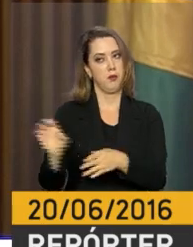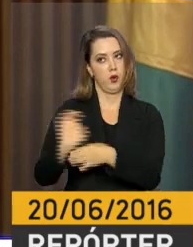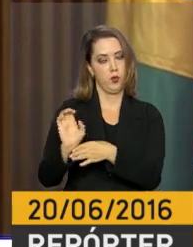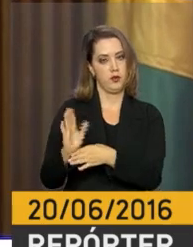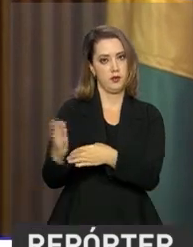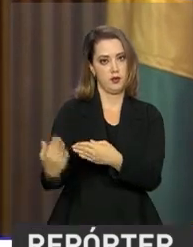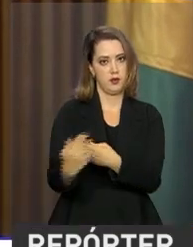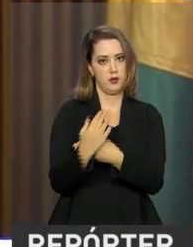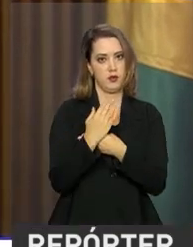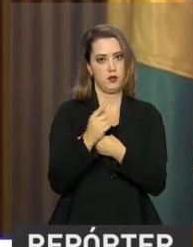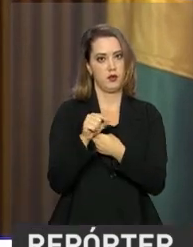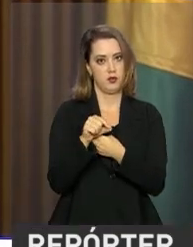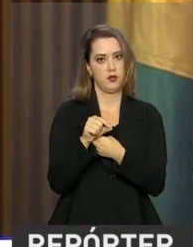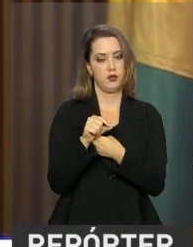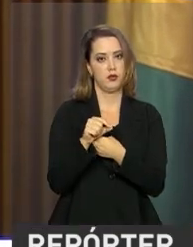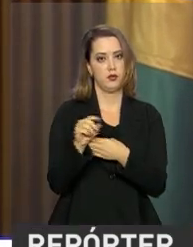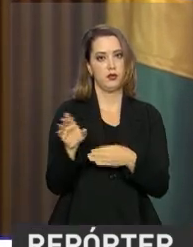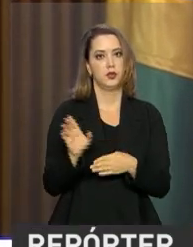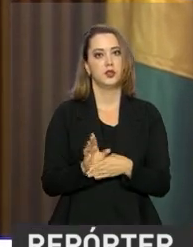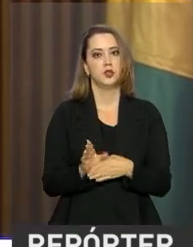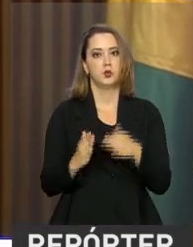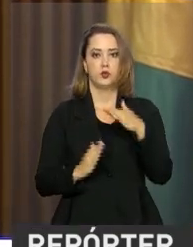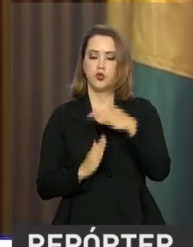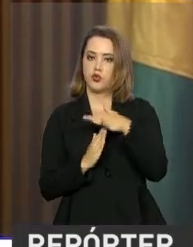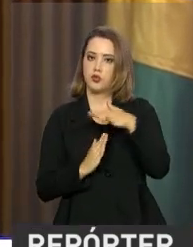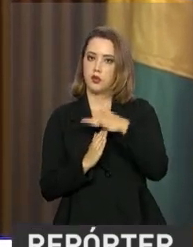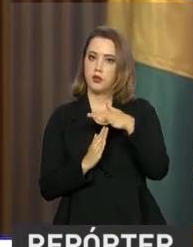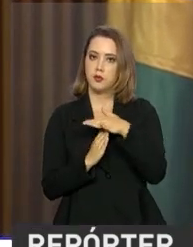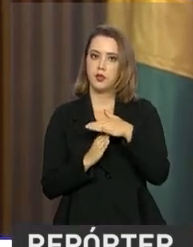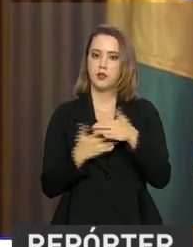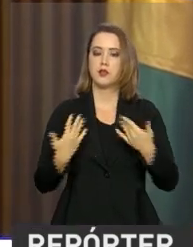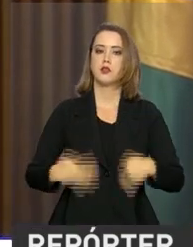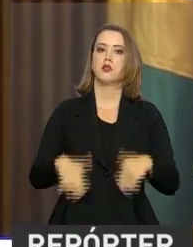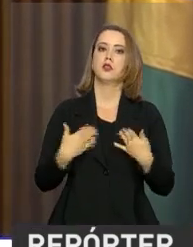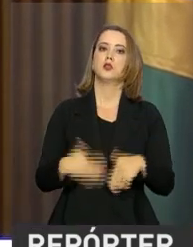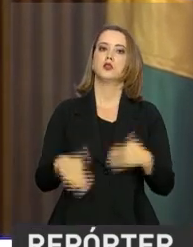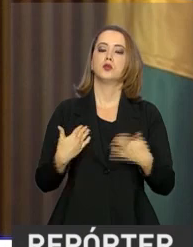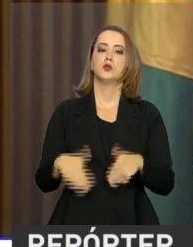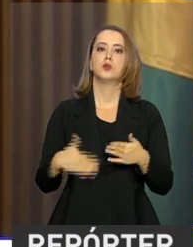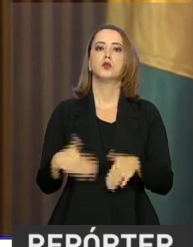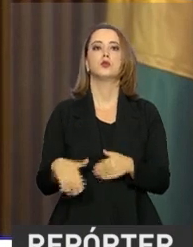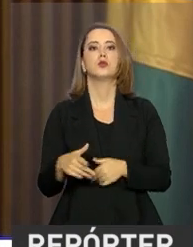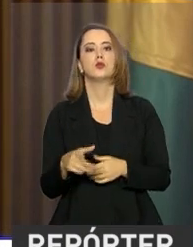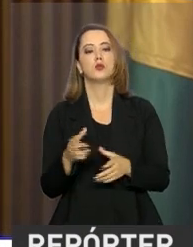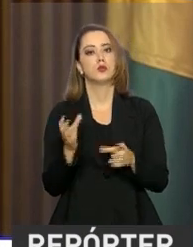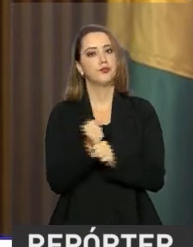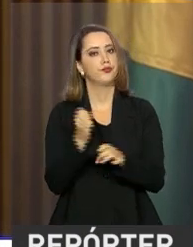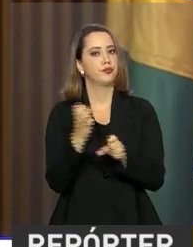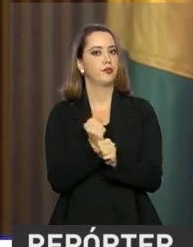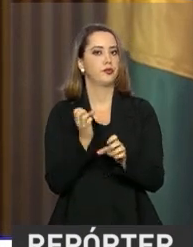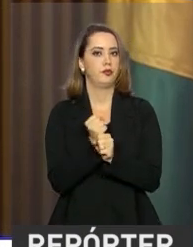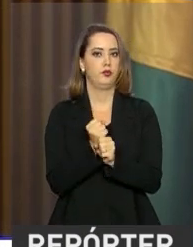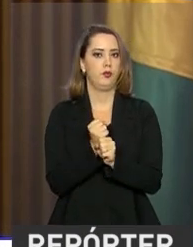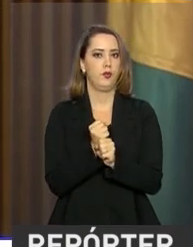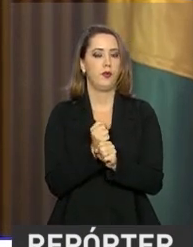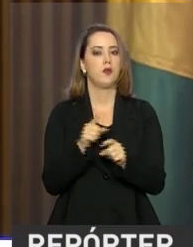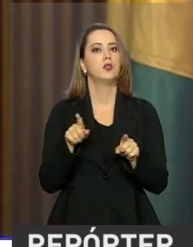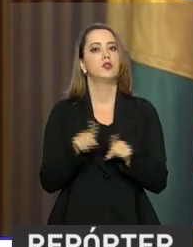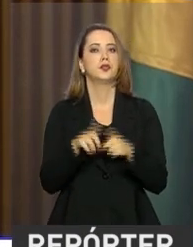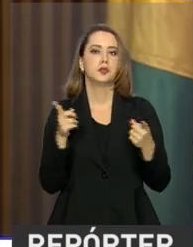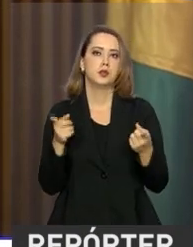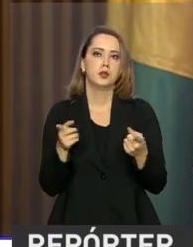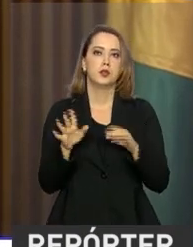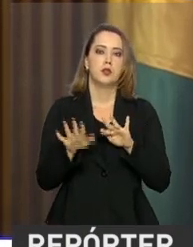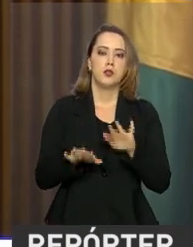à tese da União da limitação eh dos gastos nos respectivos orçamentos eh digamos